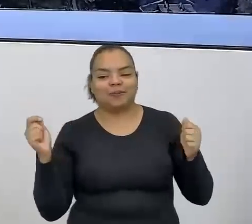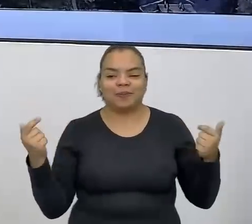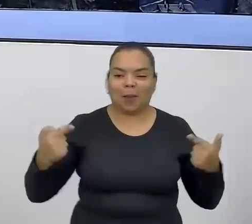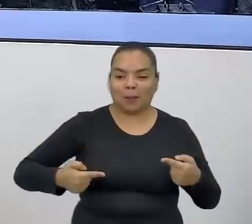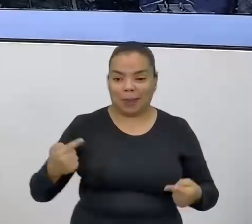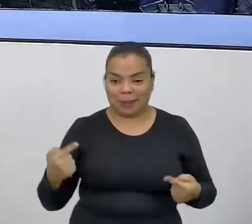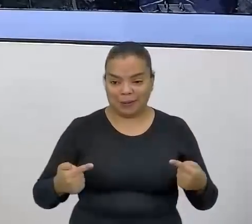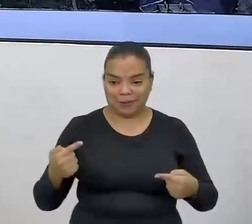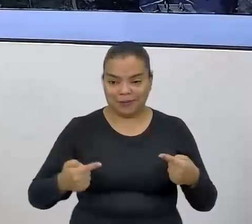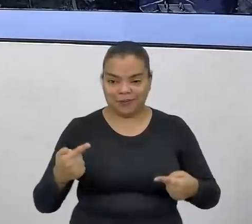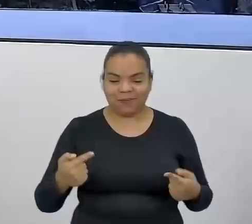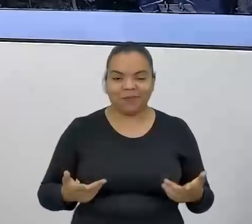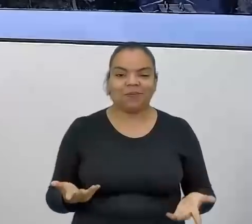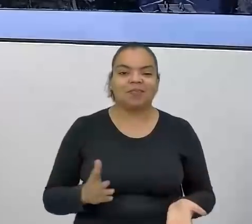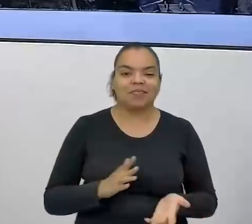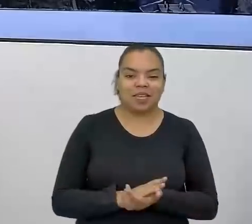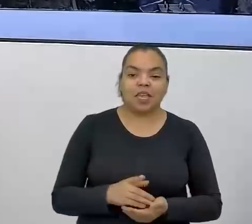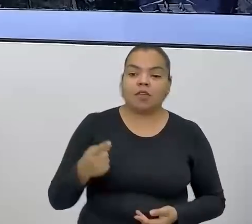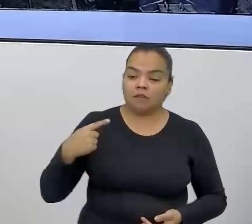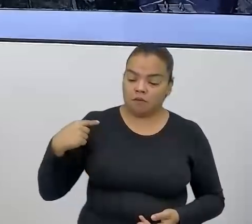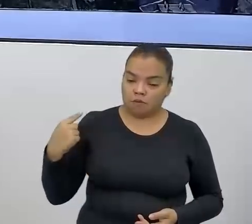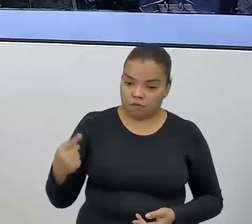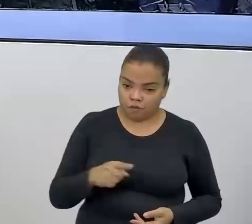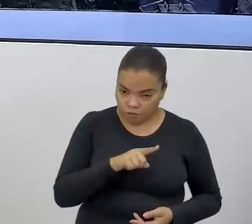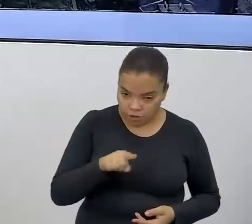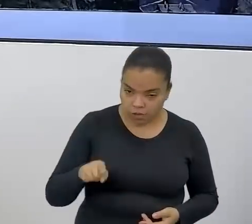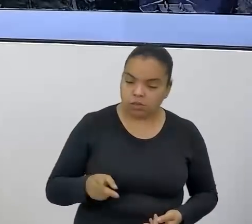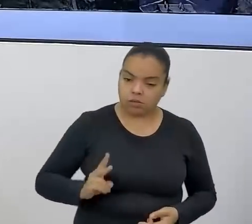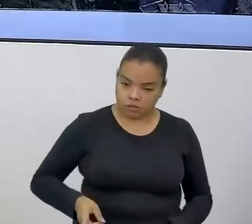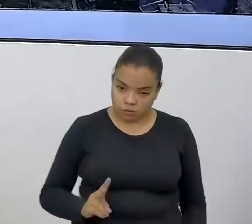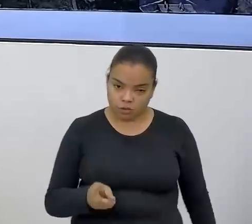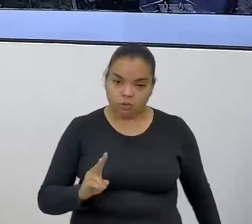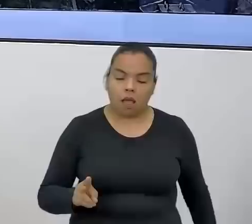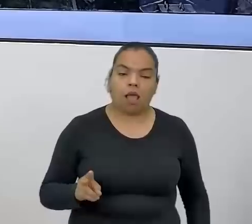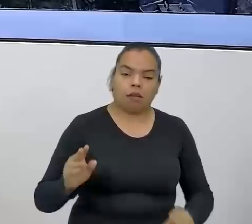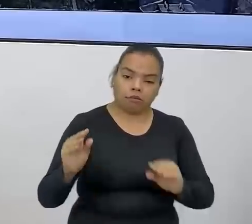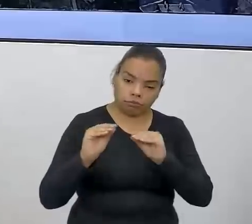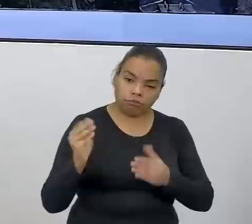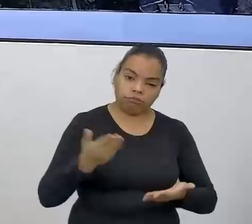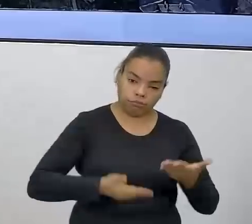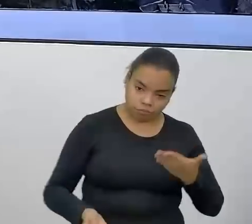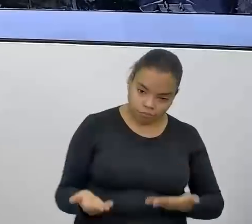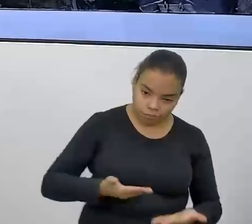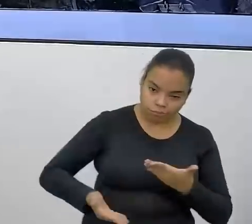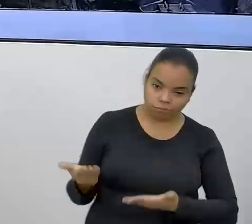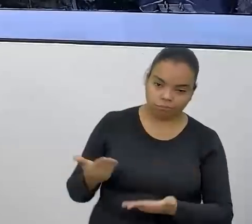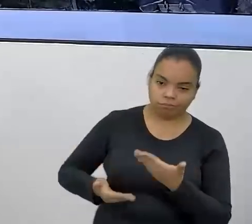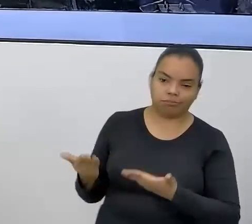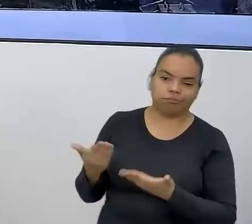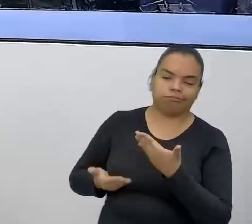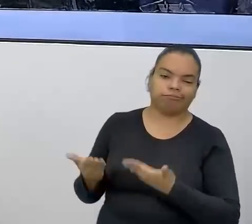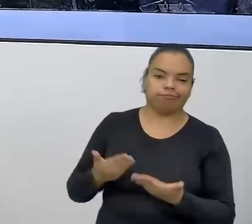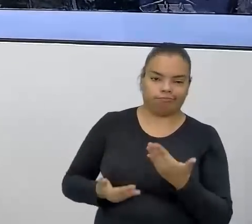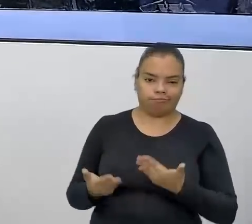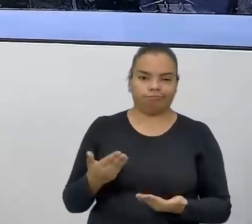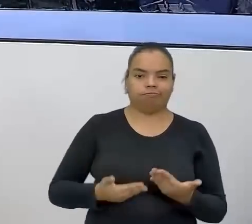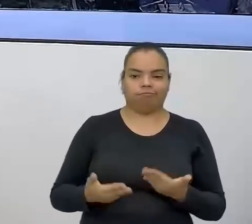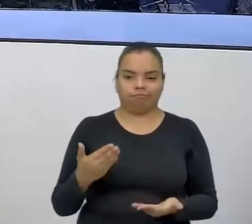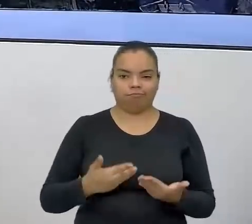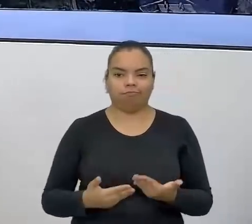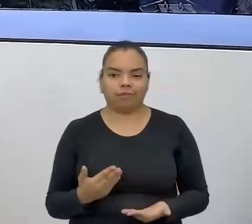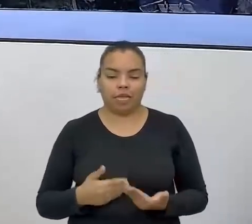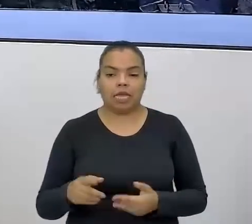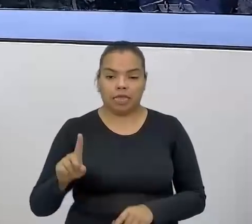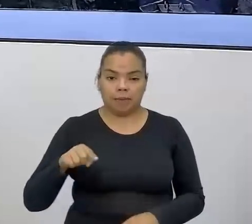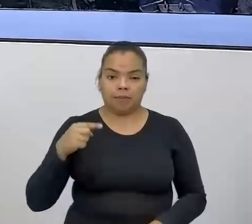E vocês continuaram contribuindo em relação à obra do Dom Casmurro e depois passaram aqui para a imagem,